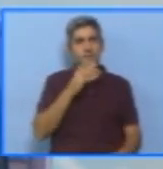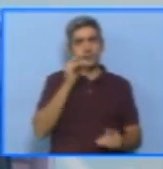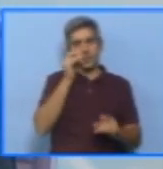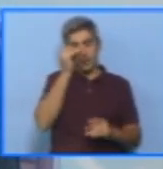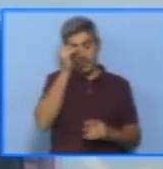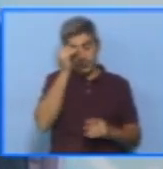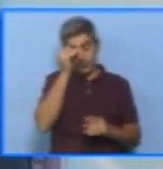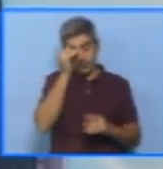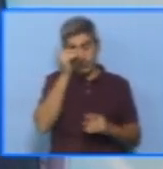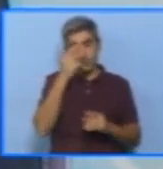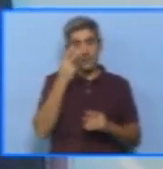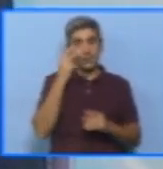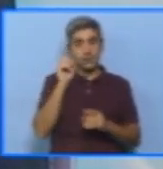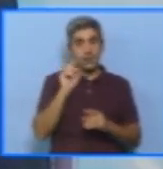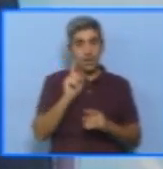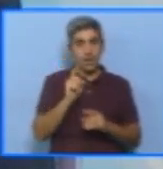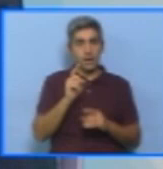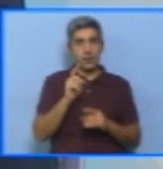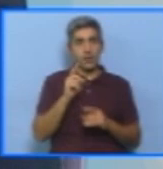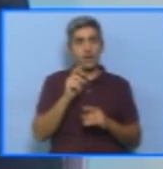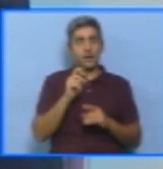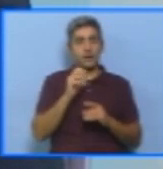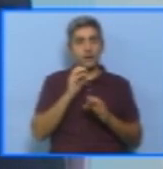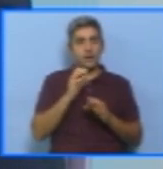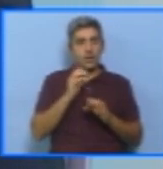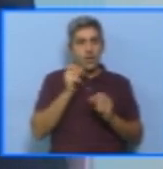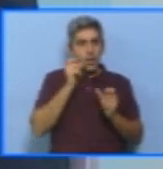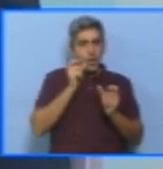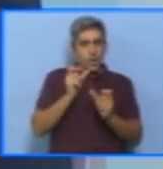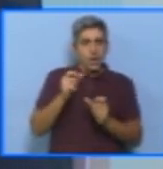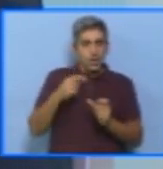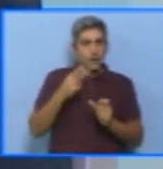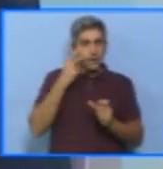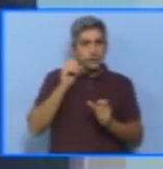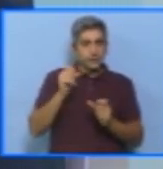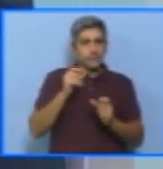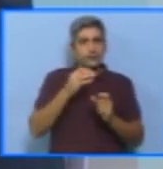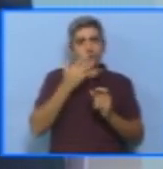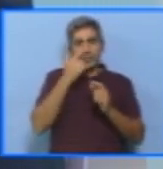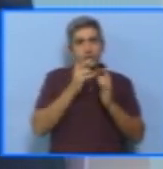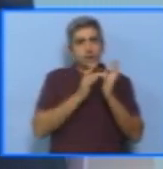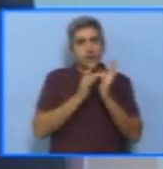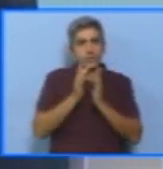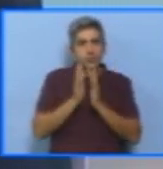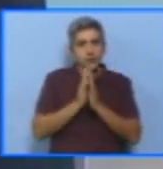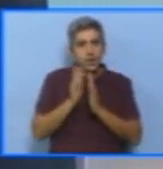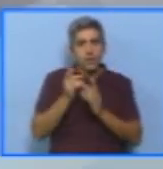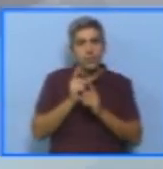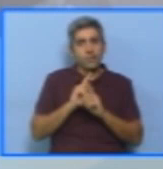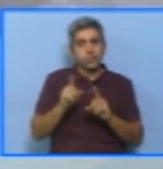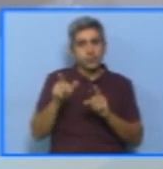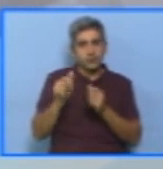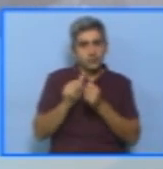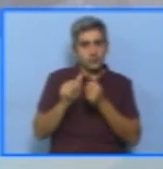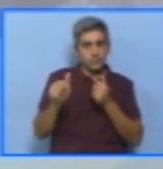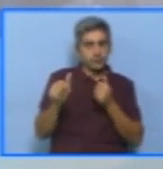brincar, mas era a sua vida que estava completamente controlada e os seus cristãos que estavam privados dele. E ele